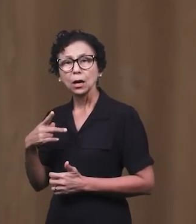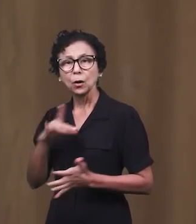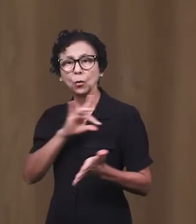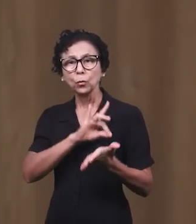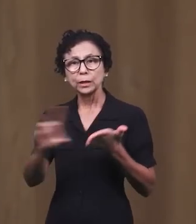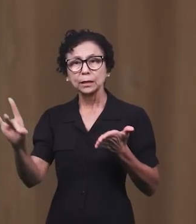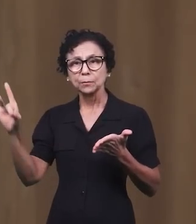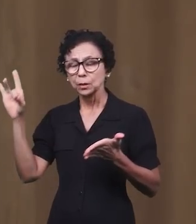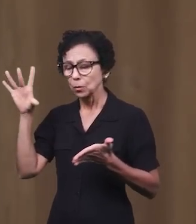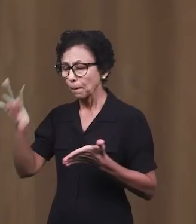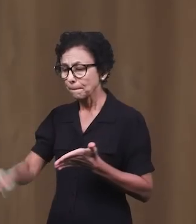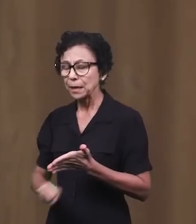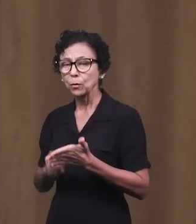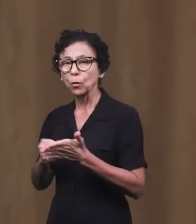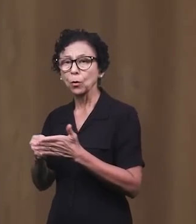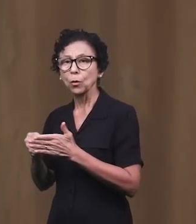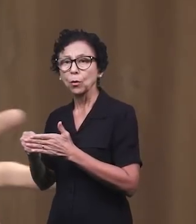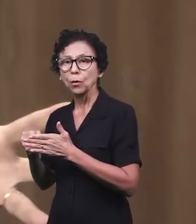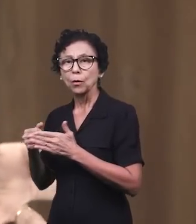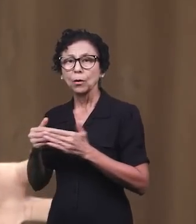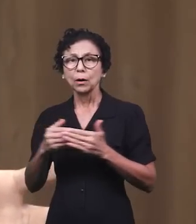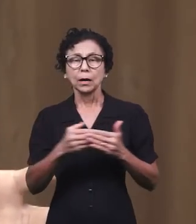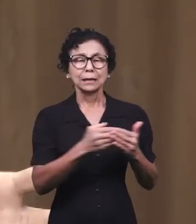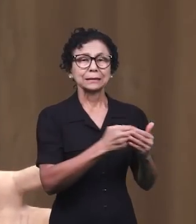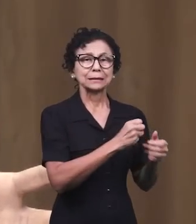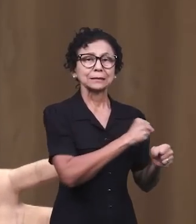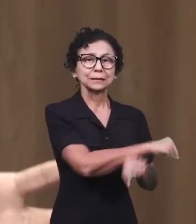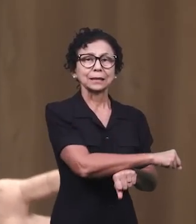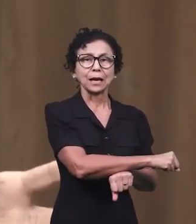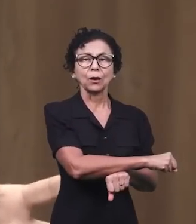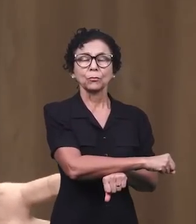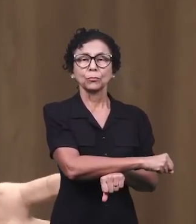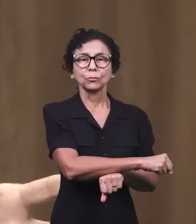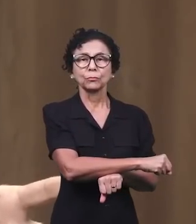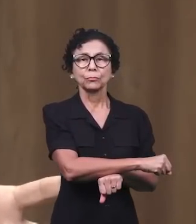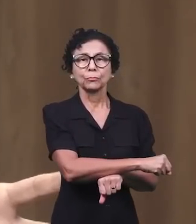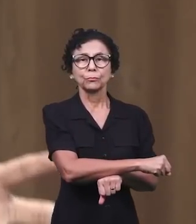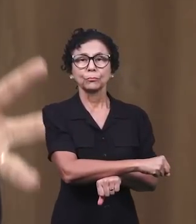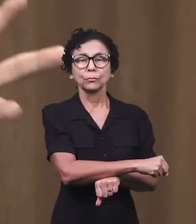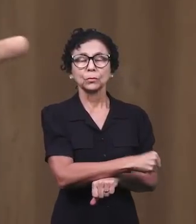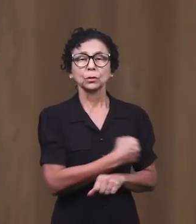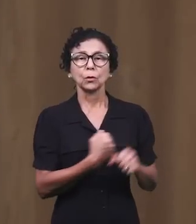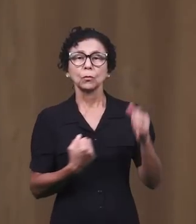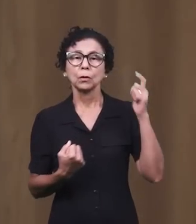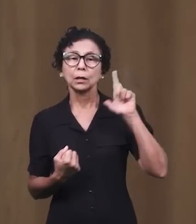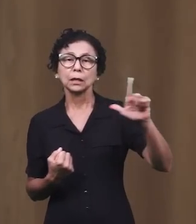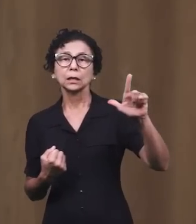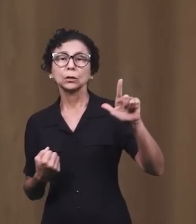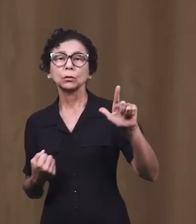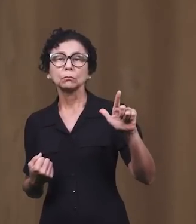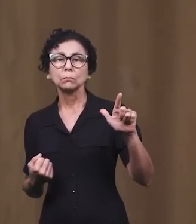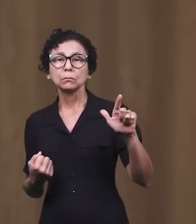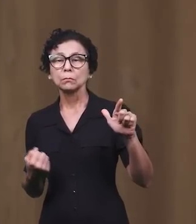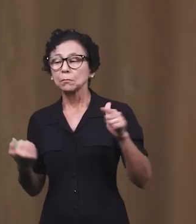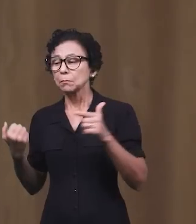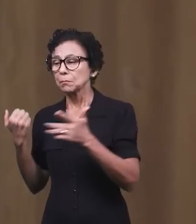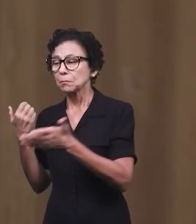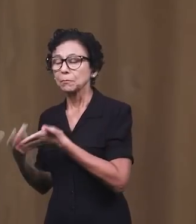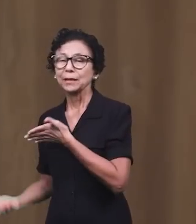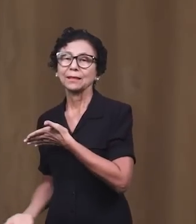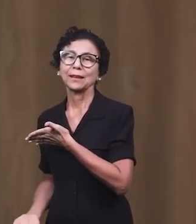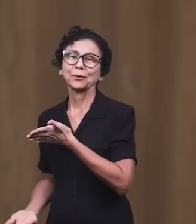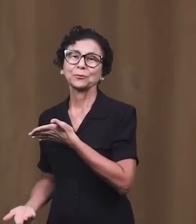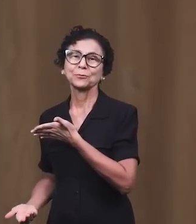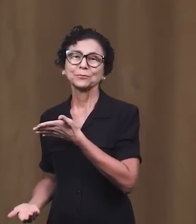uma batalha, para vencer uma batalha e perde outra muito mais importante. Então, às vezes isso acontece. A